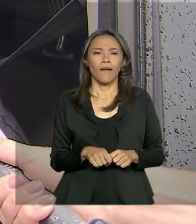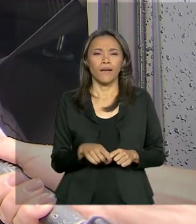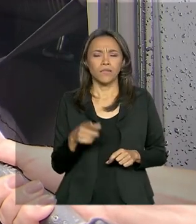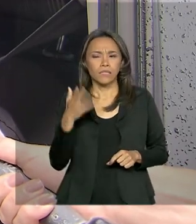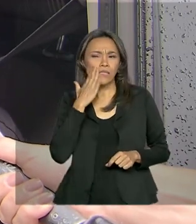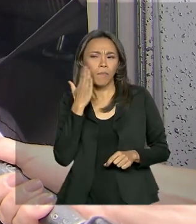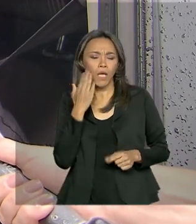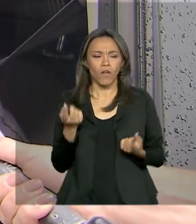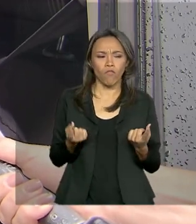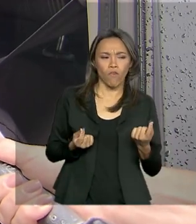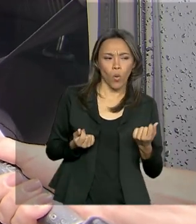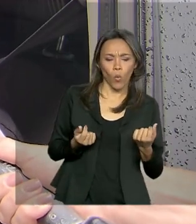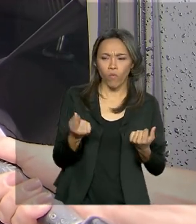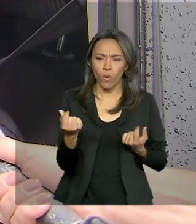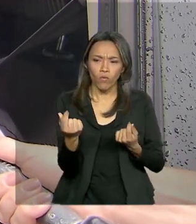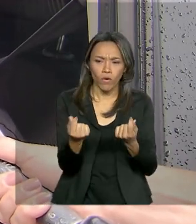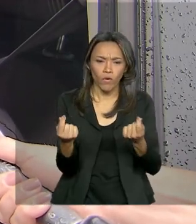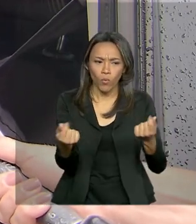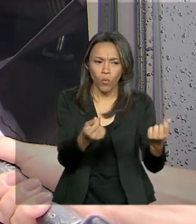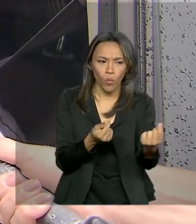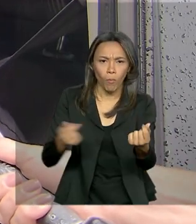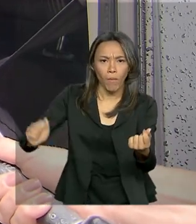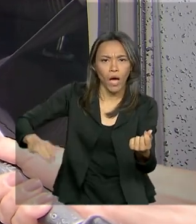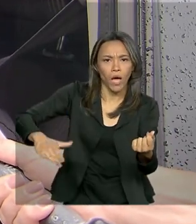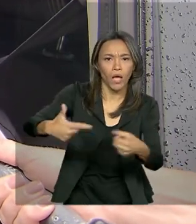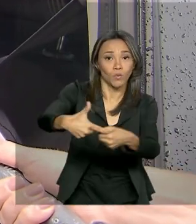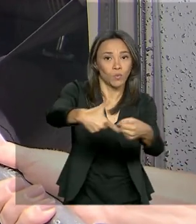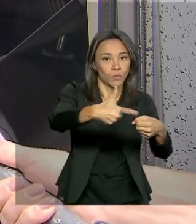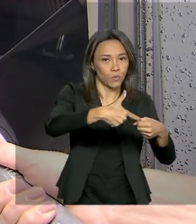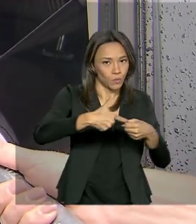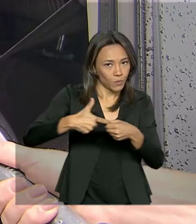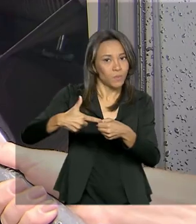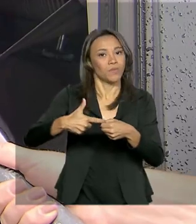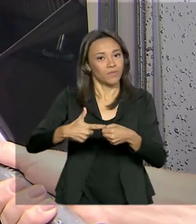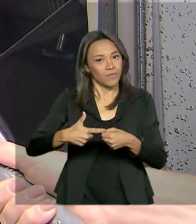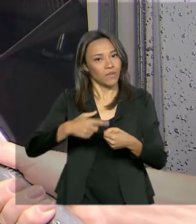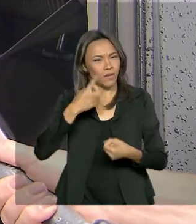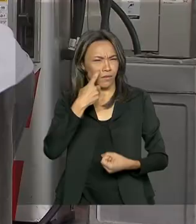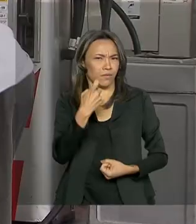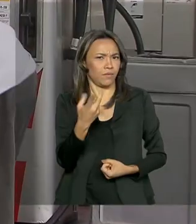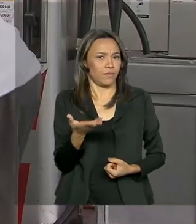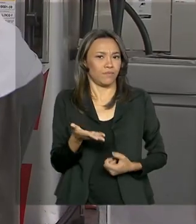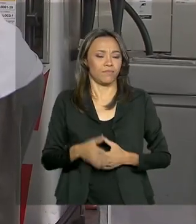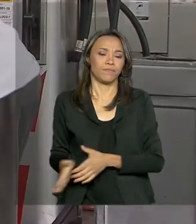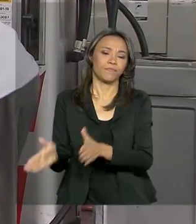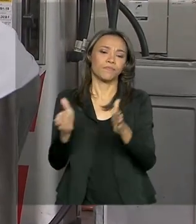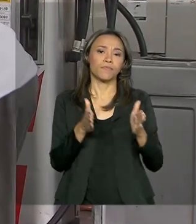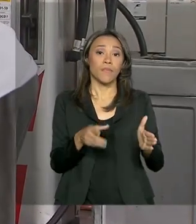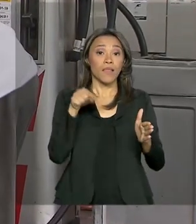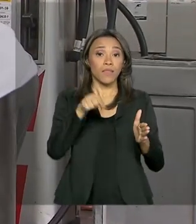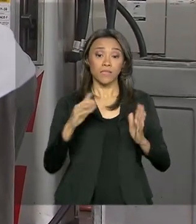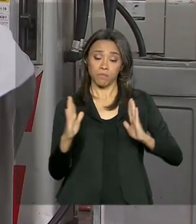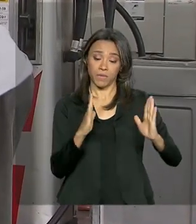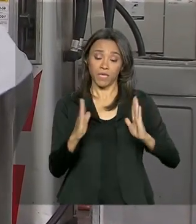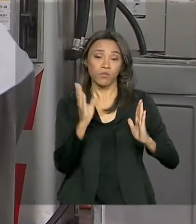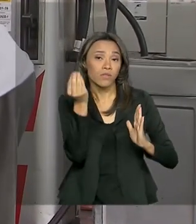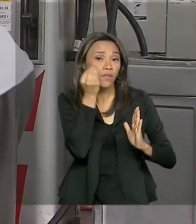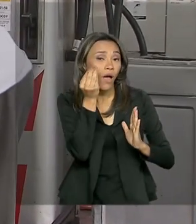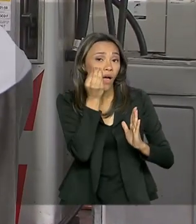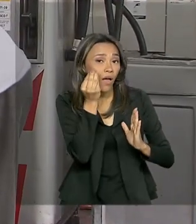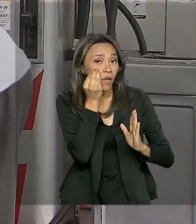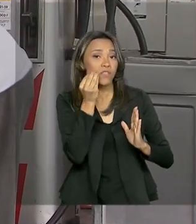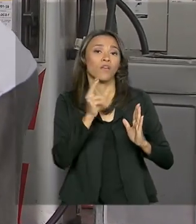divergência, né, sobre valores, né? Os valores mais baratos a gente pesquisar seria bem interessante. Nessa fase experimental, o